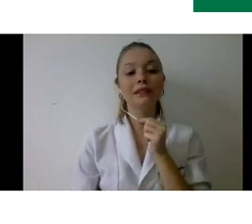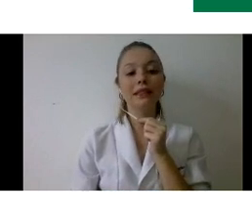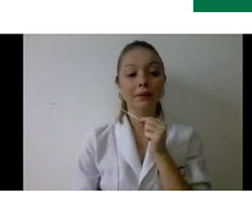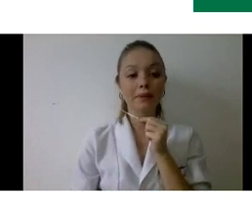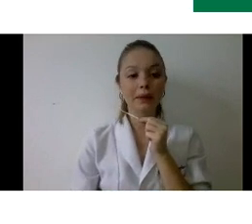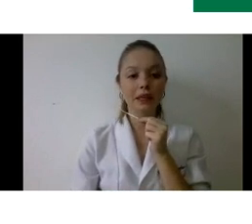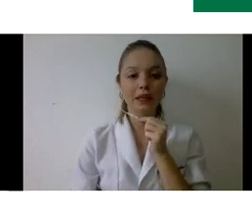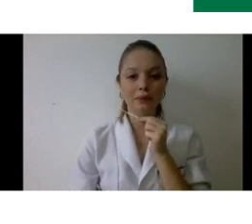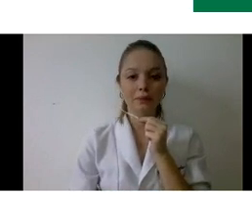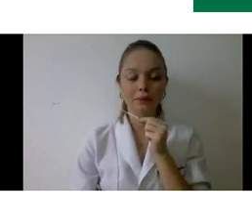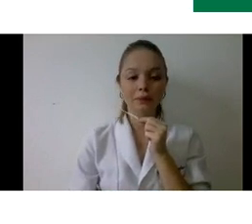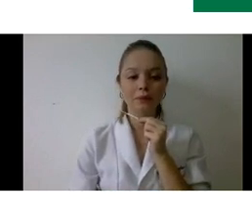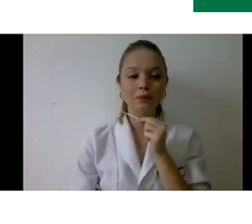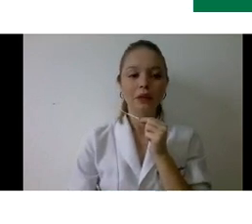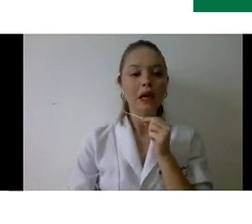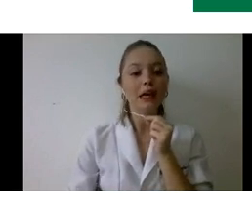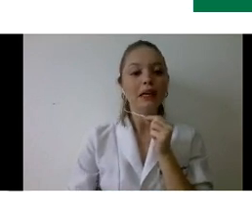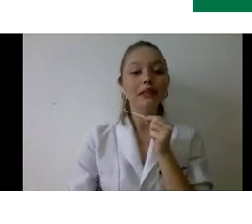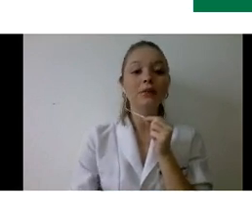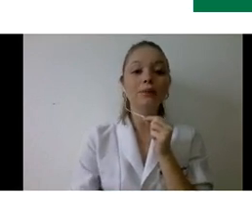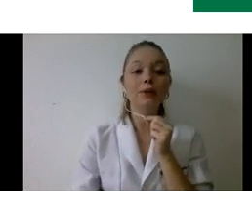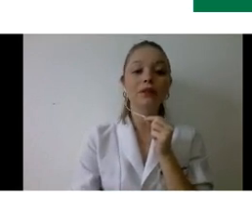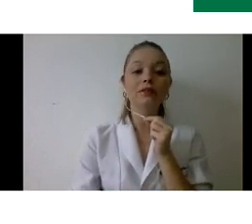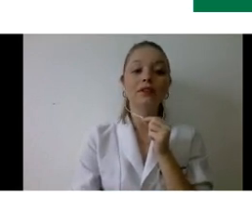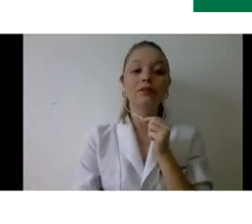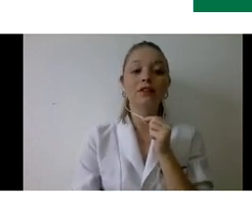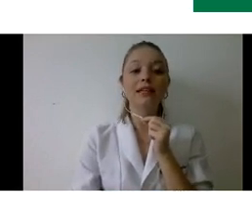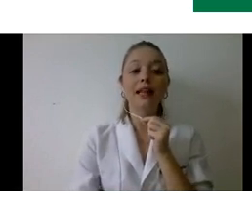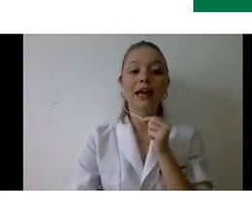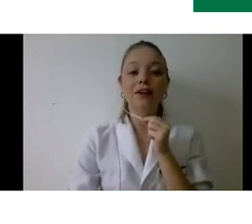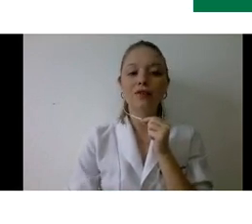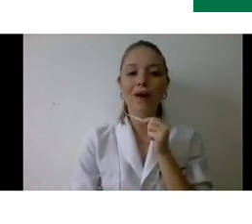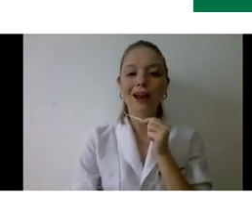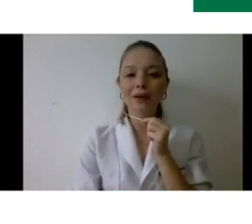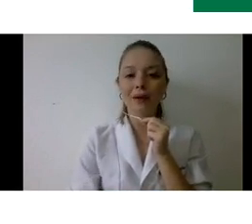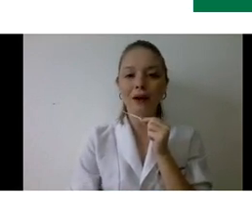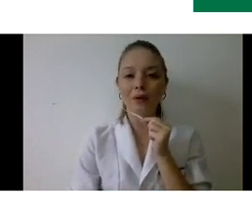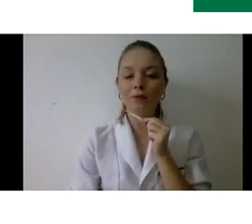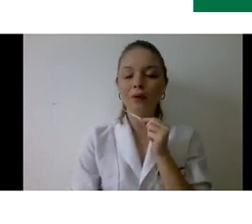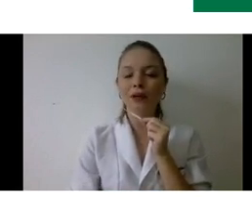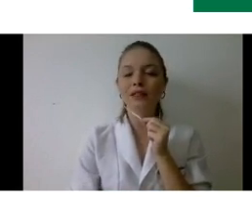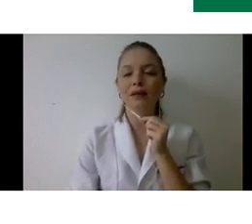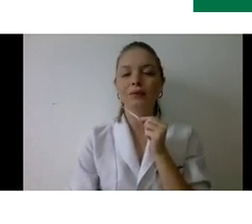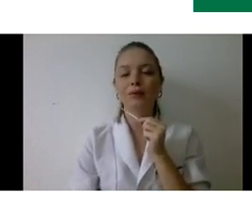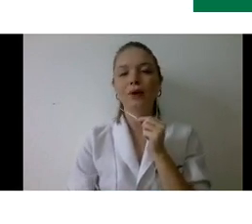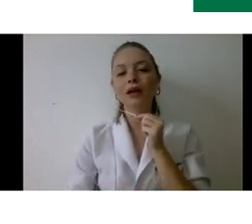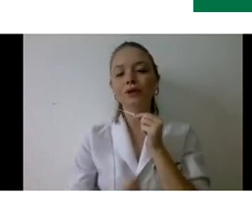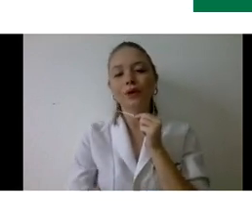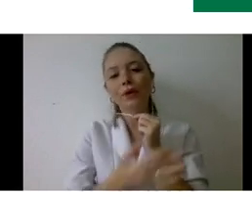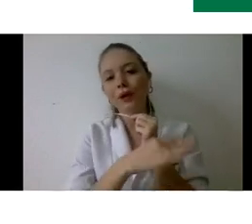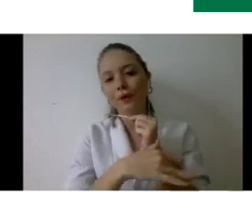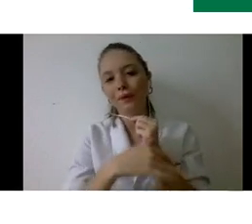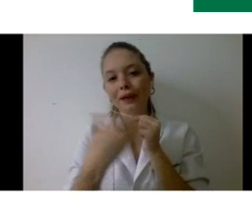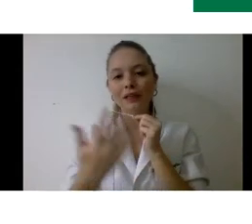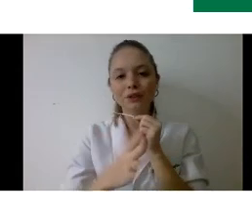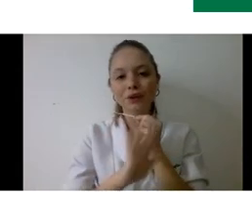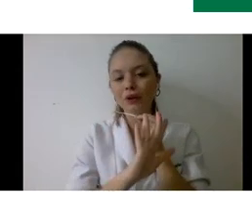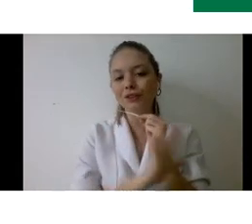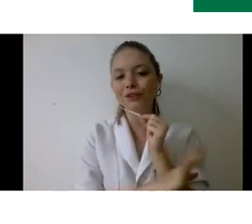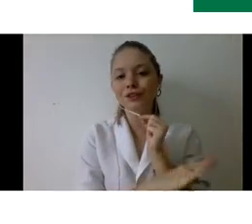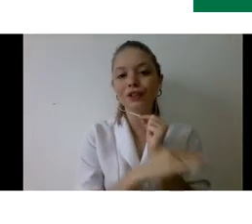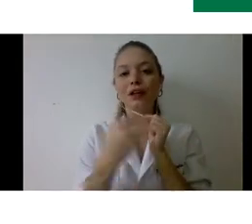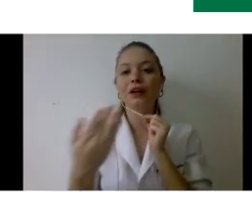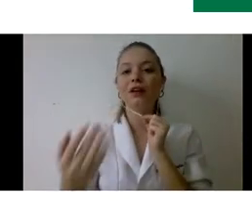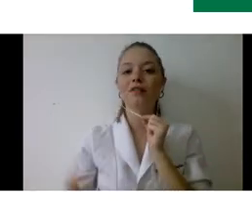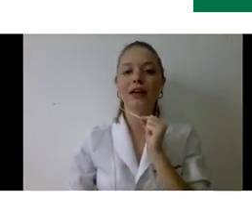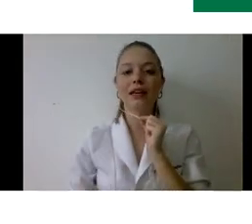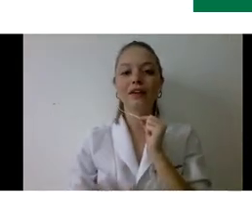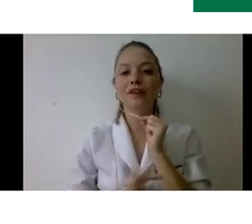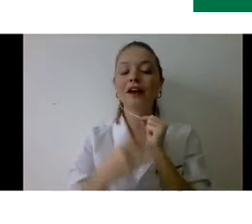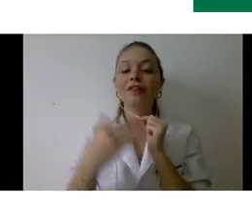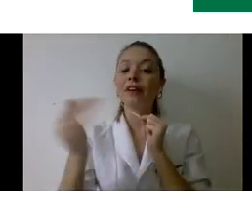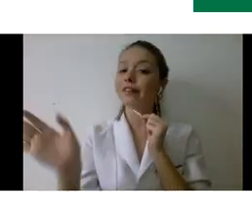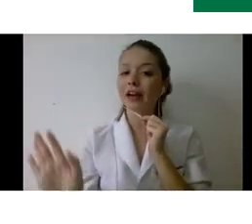tá bom? Sempre limpo. E, se possível, você leva um animal. Por exemplo, cachorro não, né? Cachorro a gente vai levar e vai falar